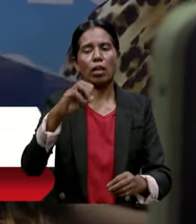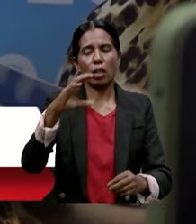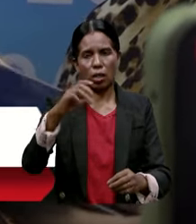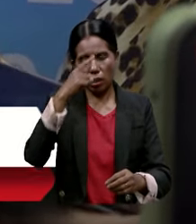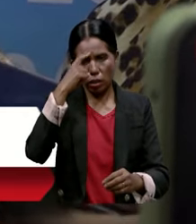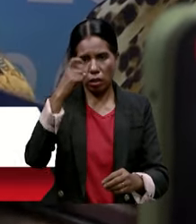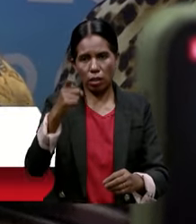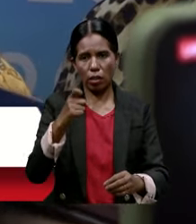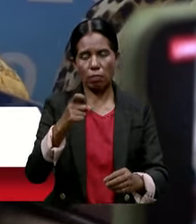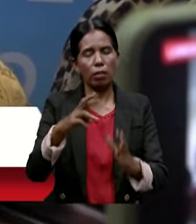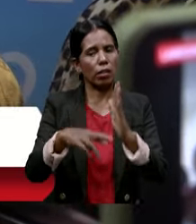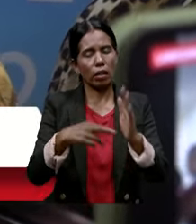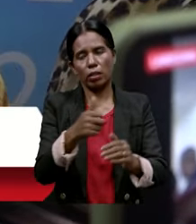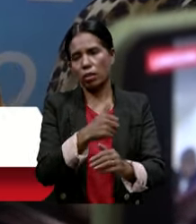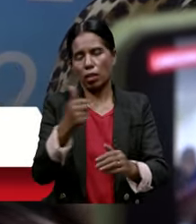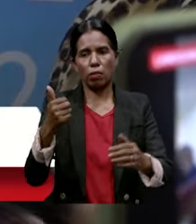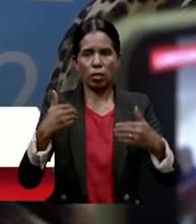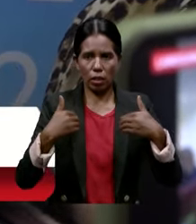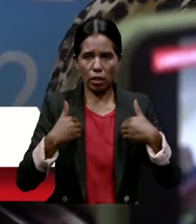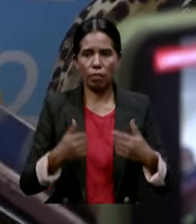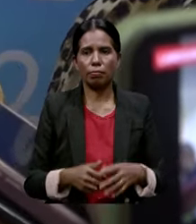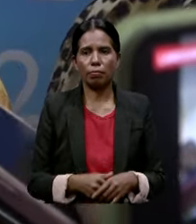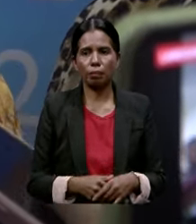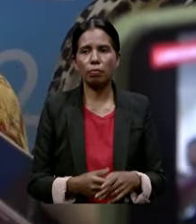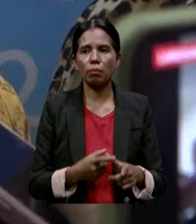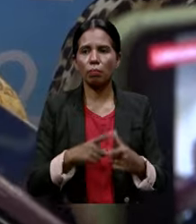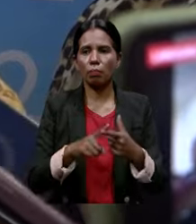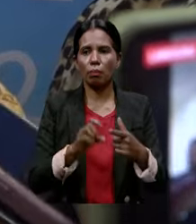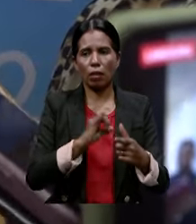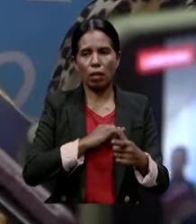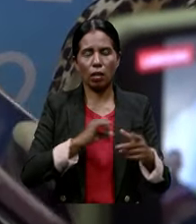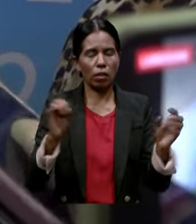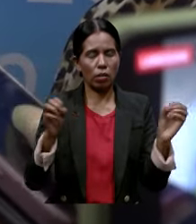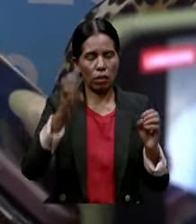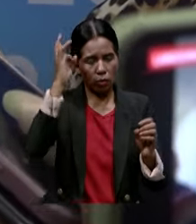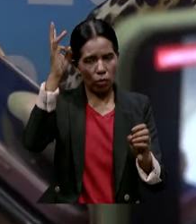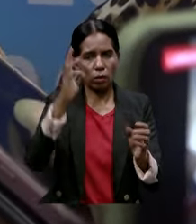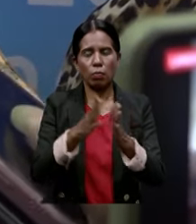Também mecanismo, sei o que é. E depois, ela preocupado com outro, também,